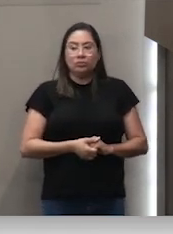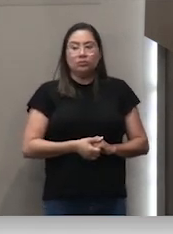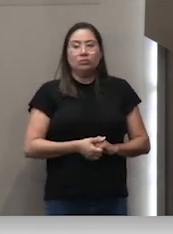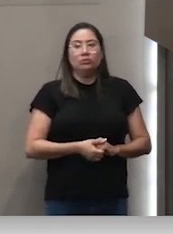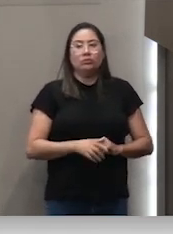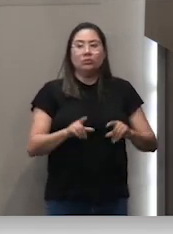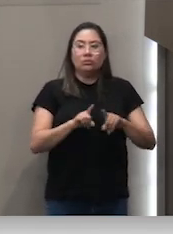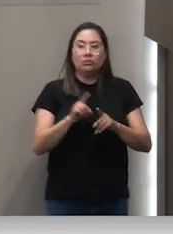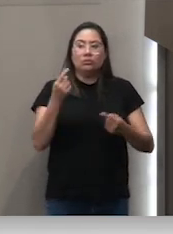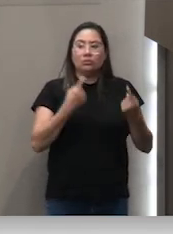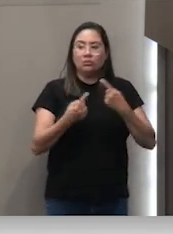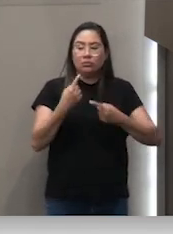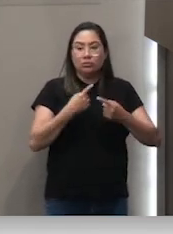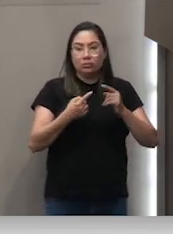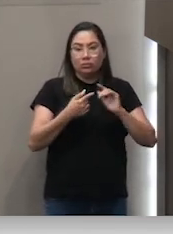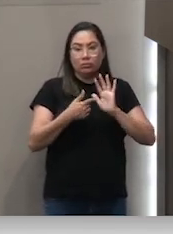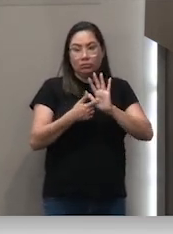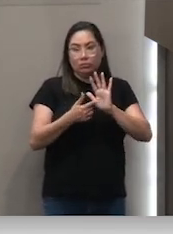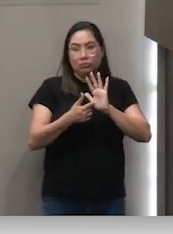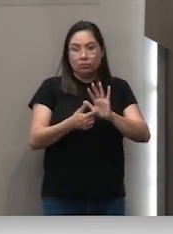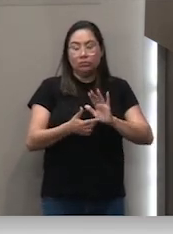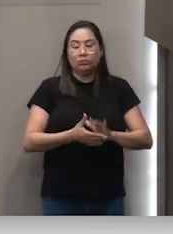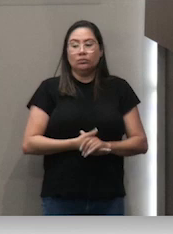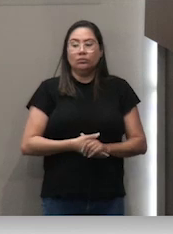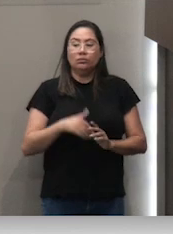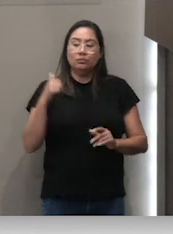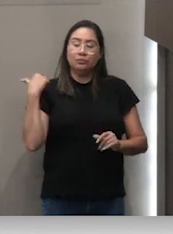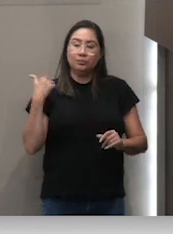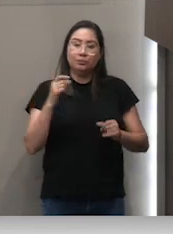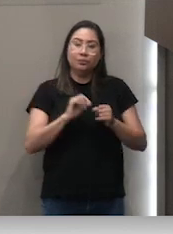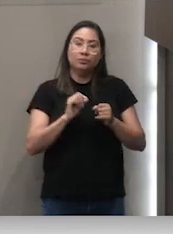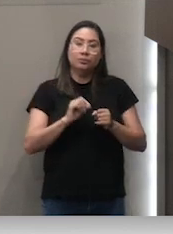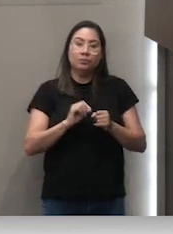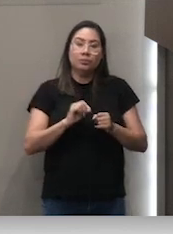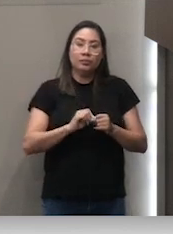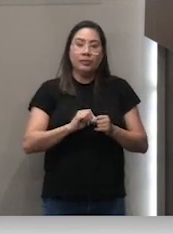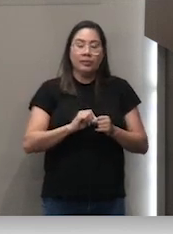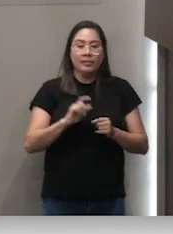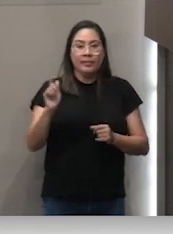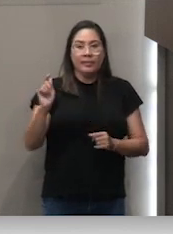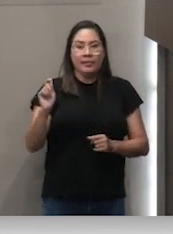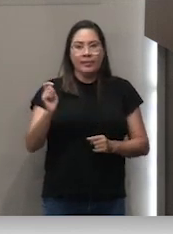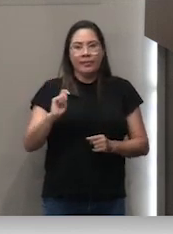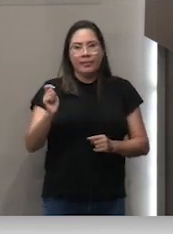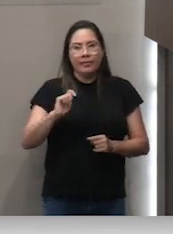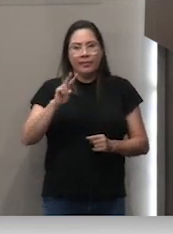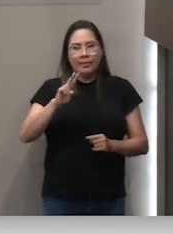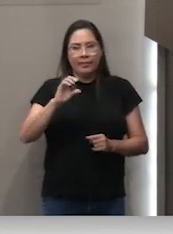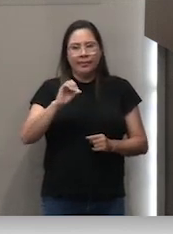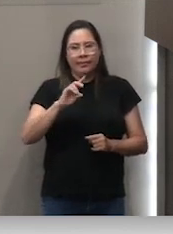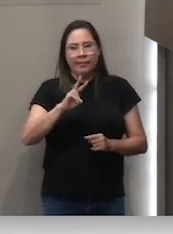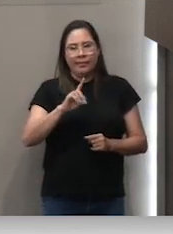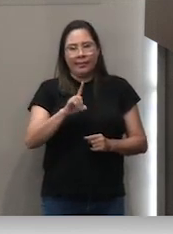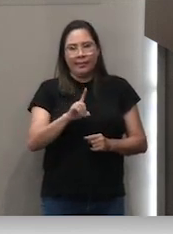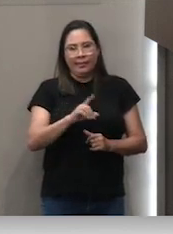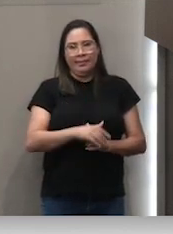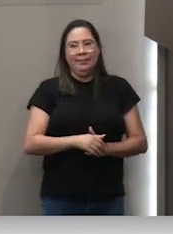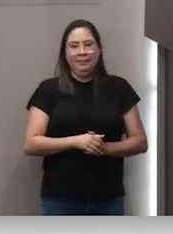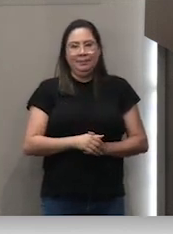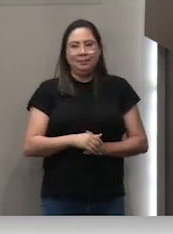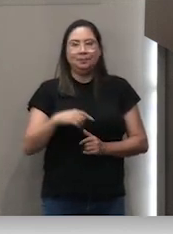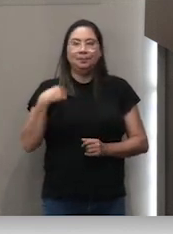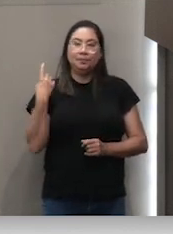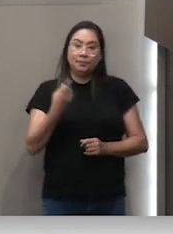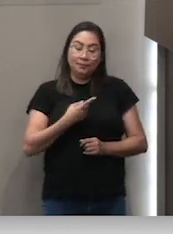Temos também algumas indicações. Essa é uma das que foram feitas lá ainda em agosto de 2021, através do